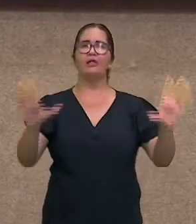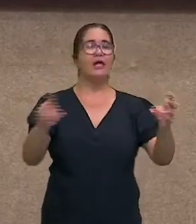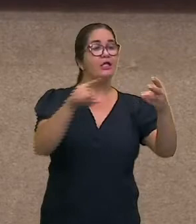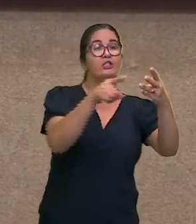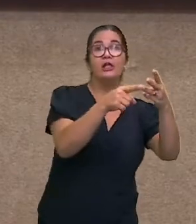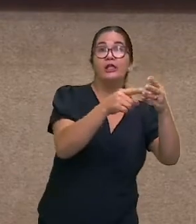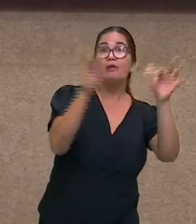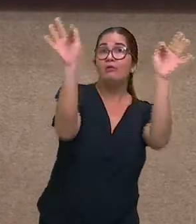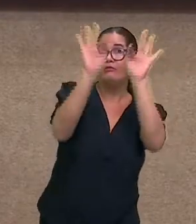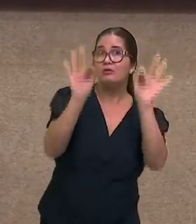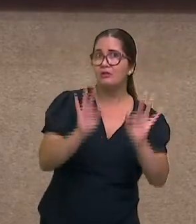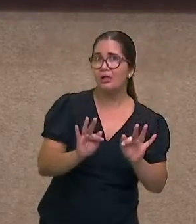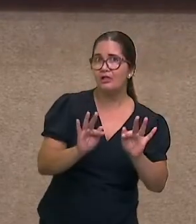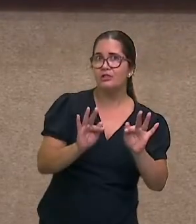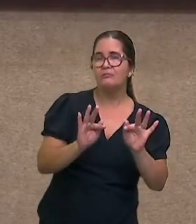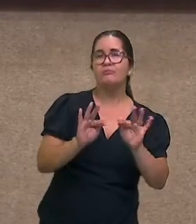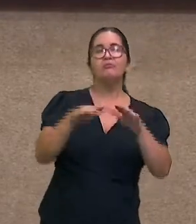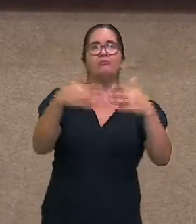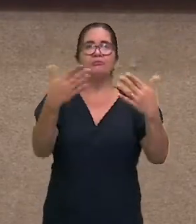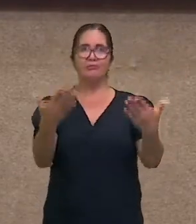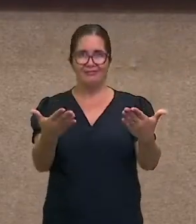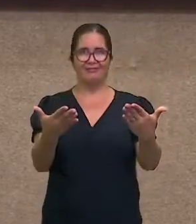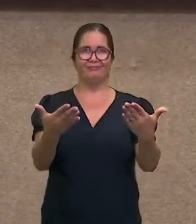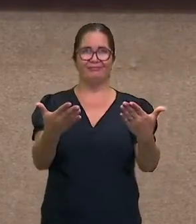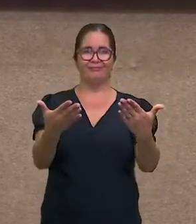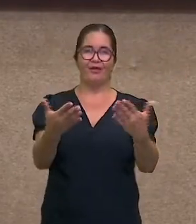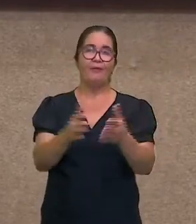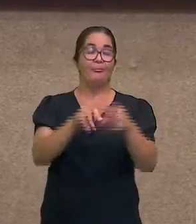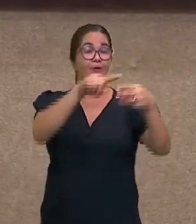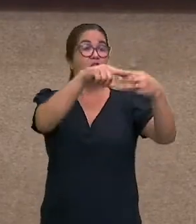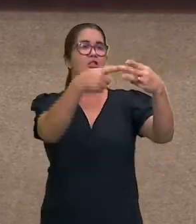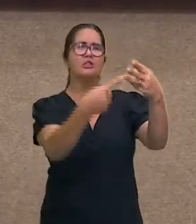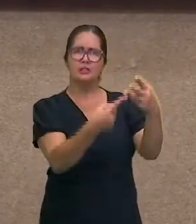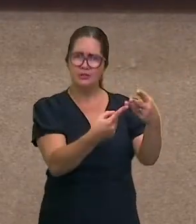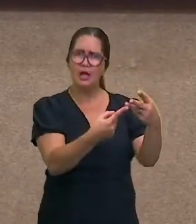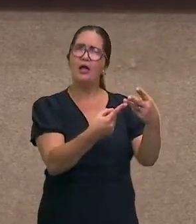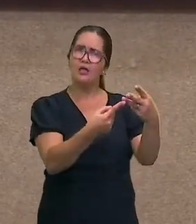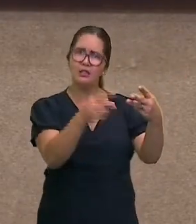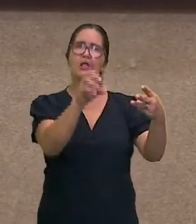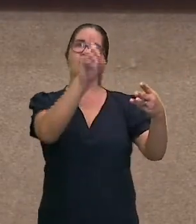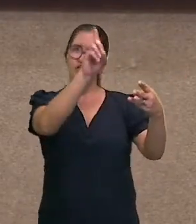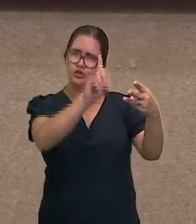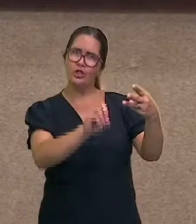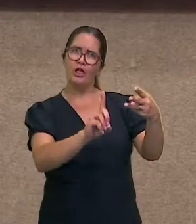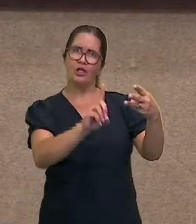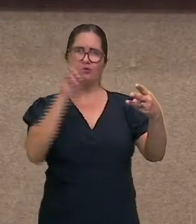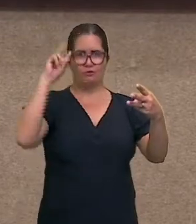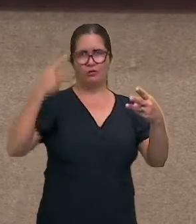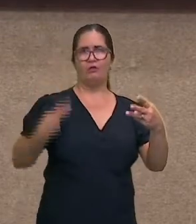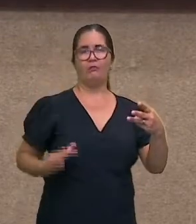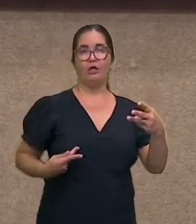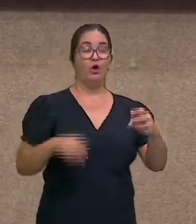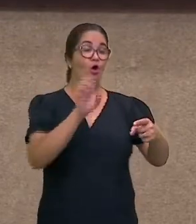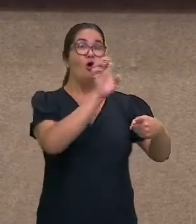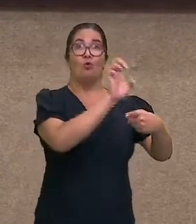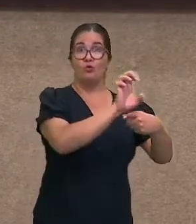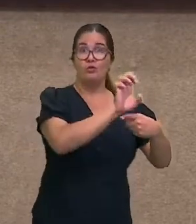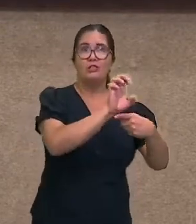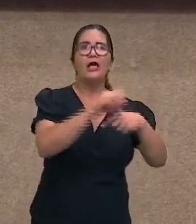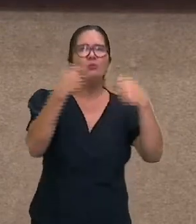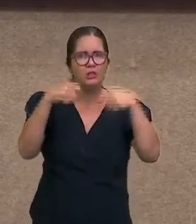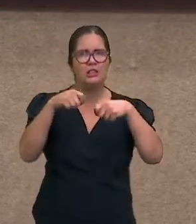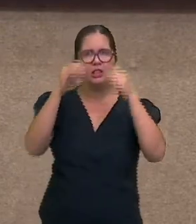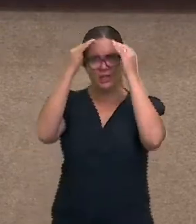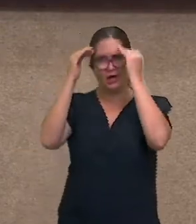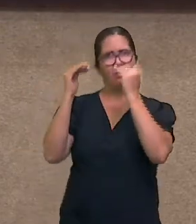felicidade. Cabe ao Estado respeitar e não invadir esse direito, ou seja,